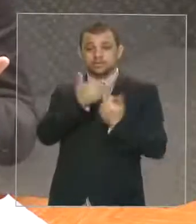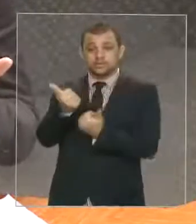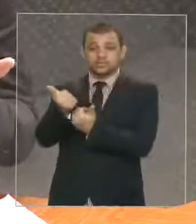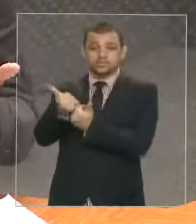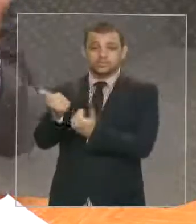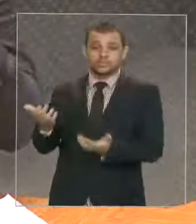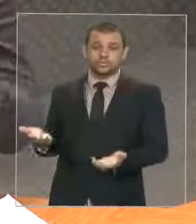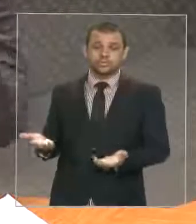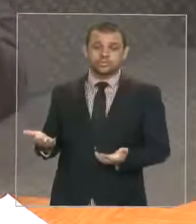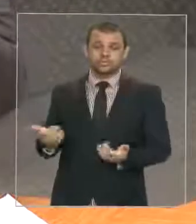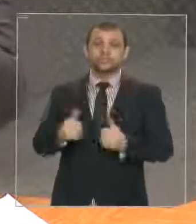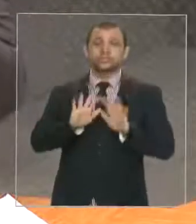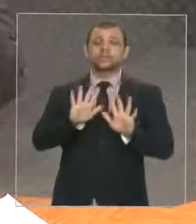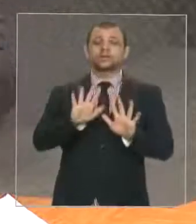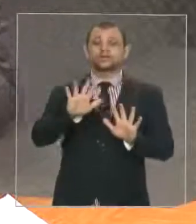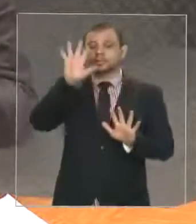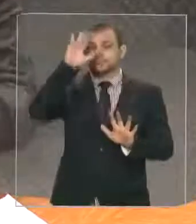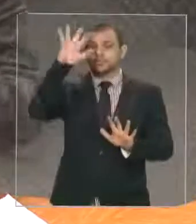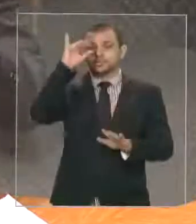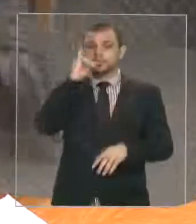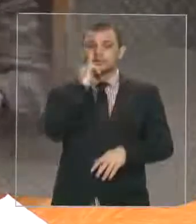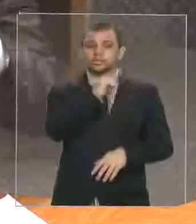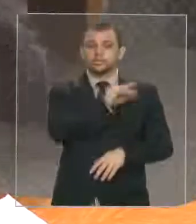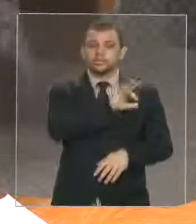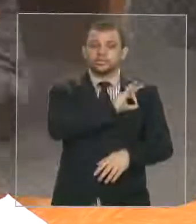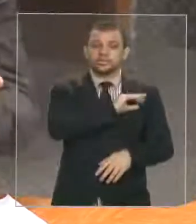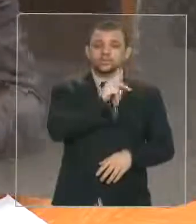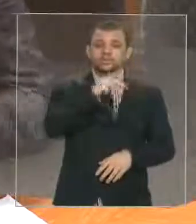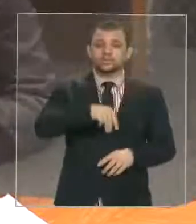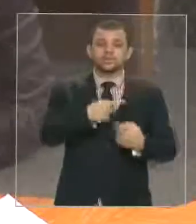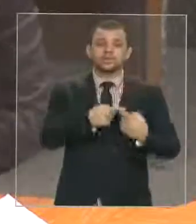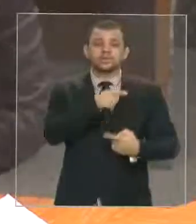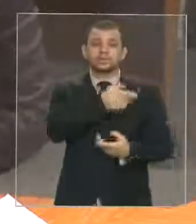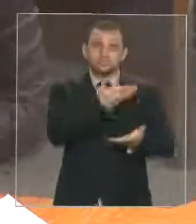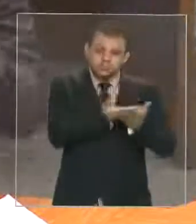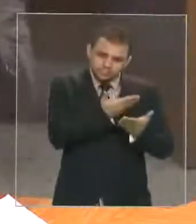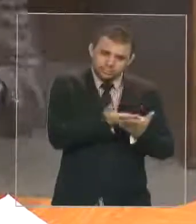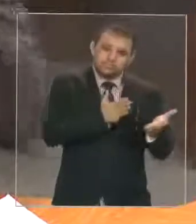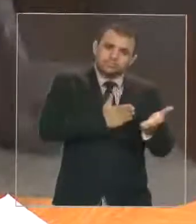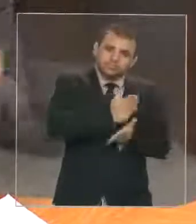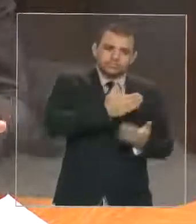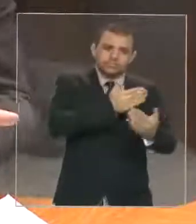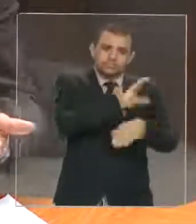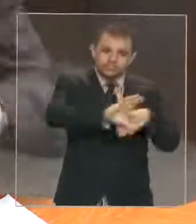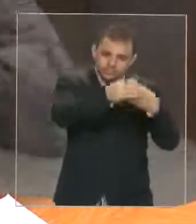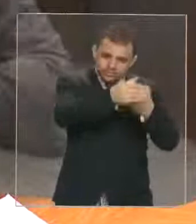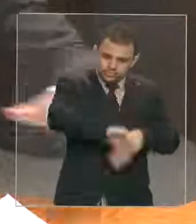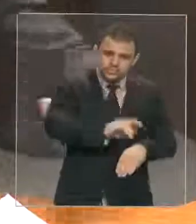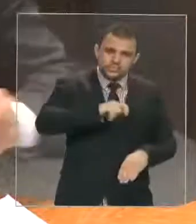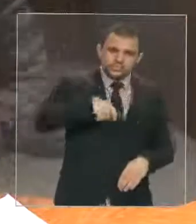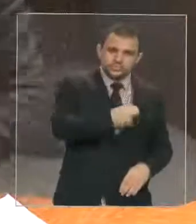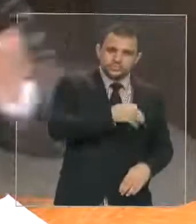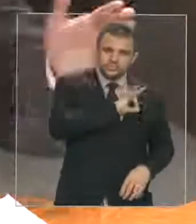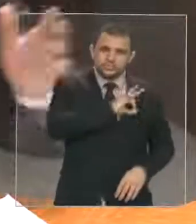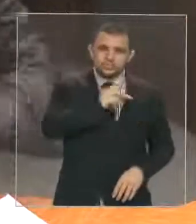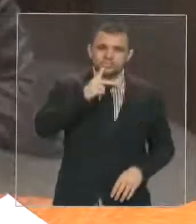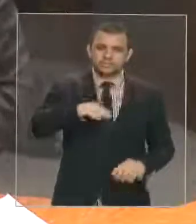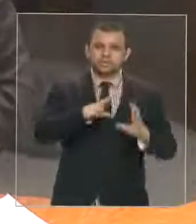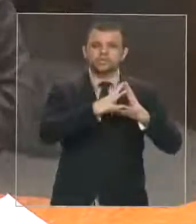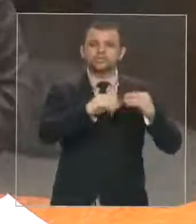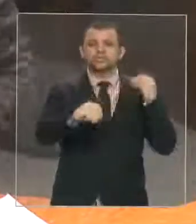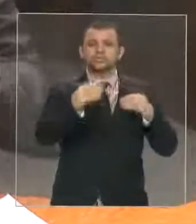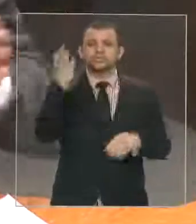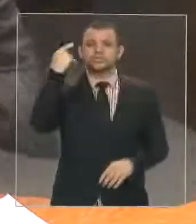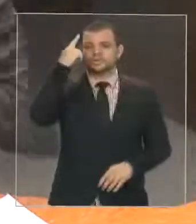Imaginem um policial militar que estudou, passou num concurso público, é policial militar e desapareceu no dia